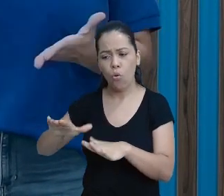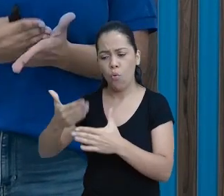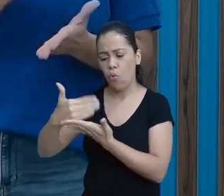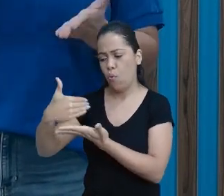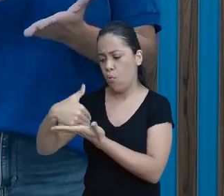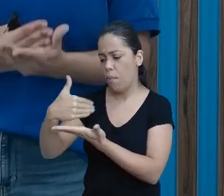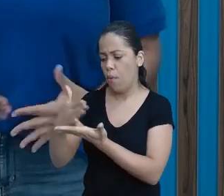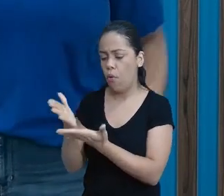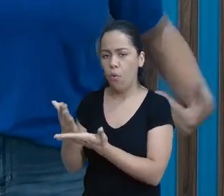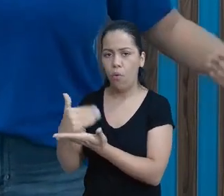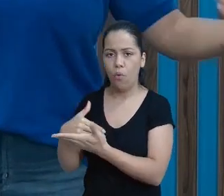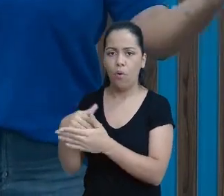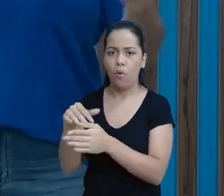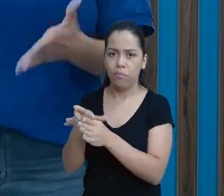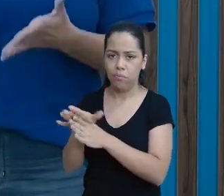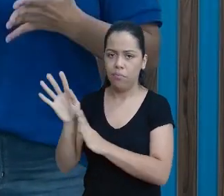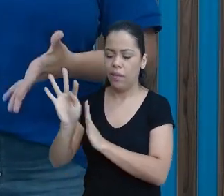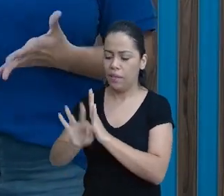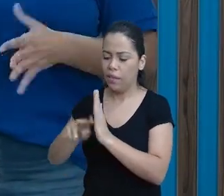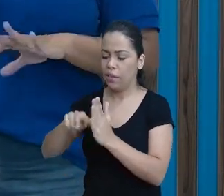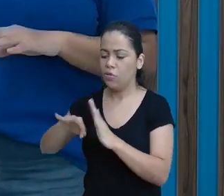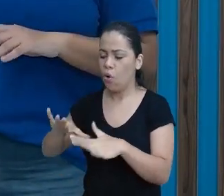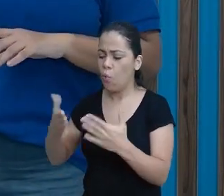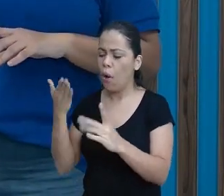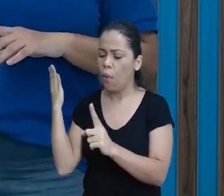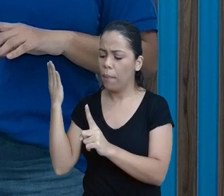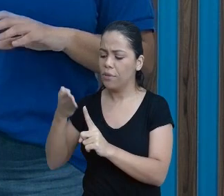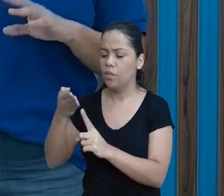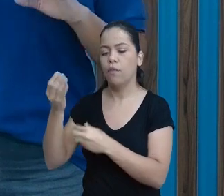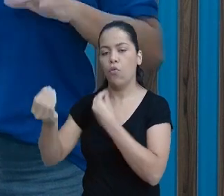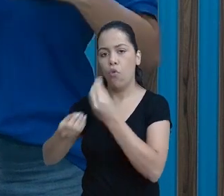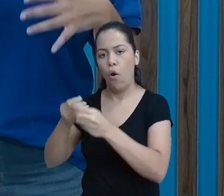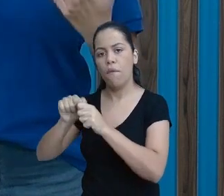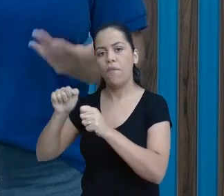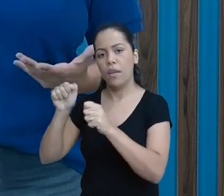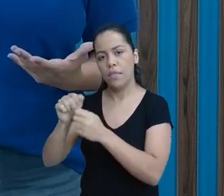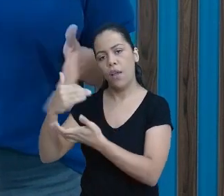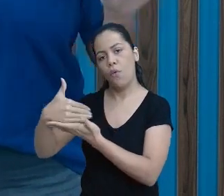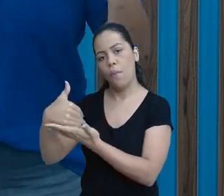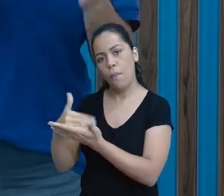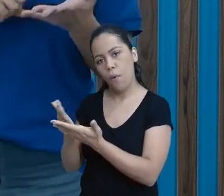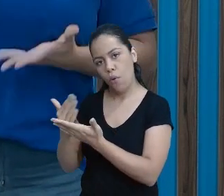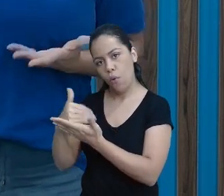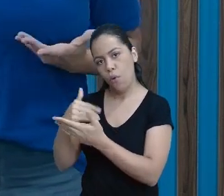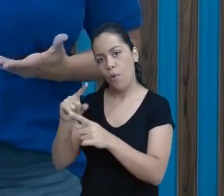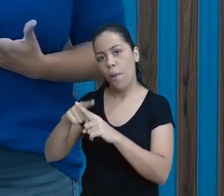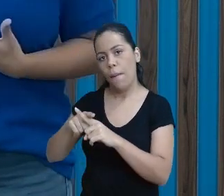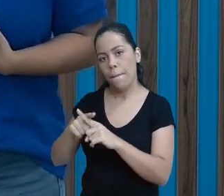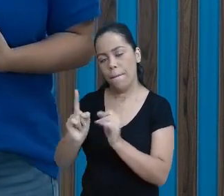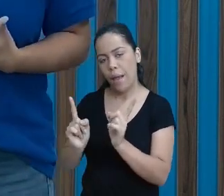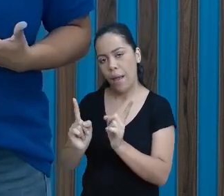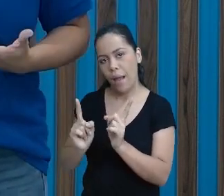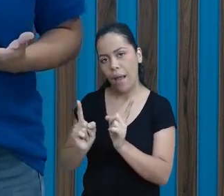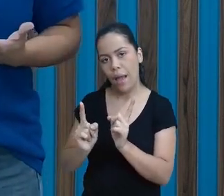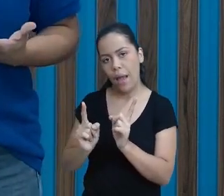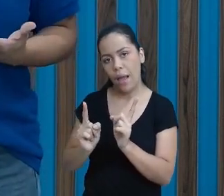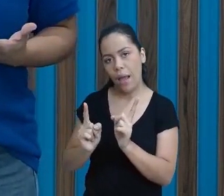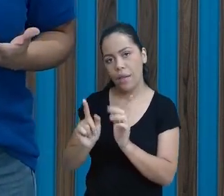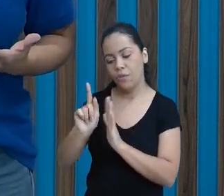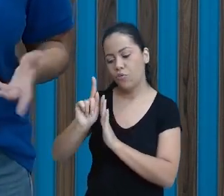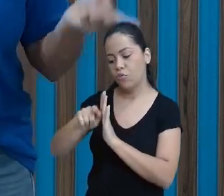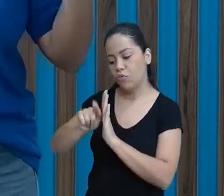a gente vai dizer que o agrupamento de gênero seria o de instruir, mas o gênero textual seria a receita de